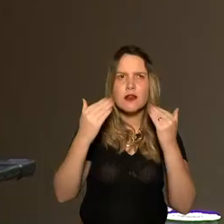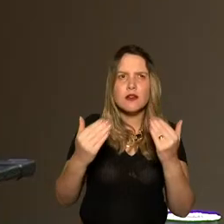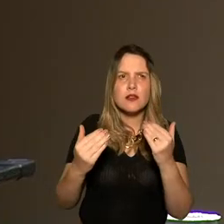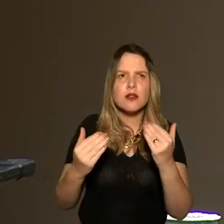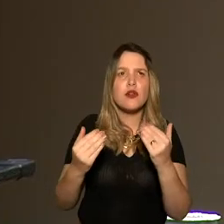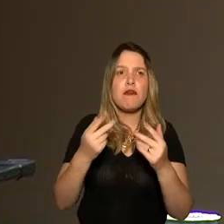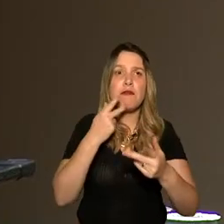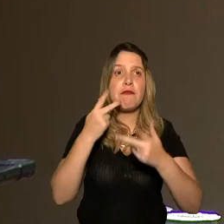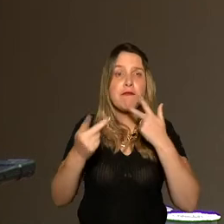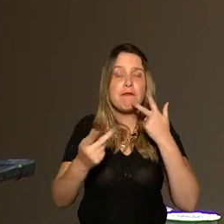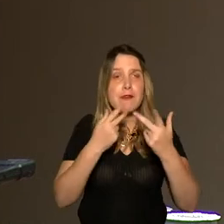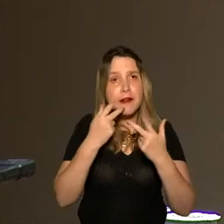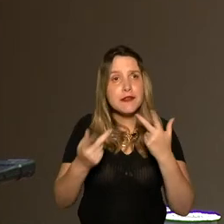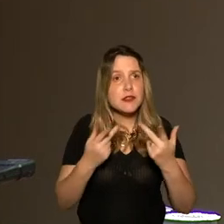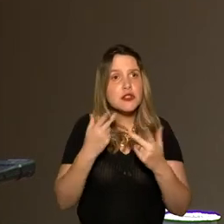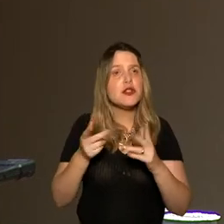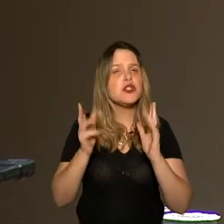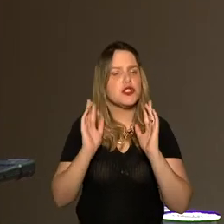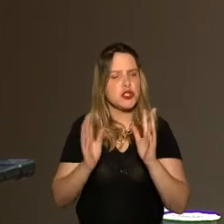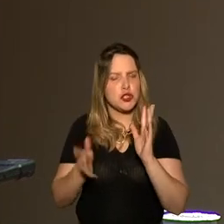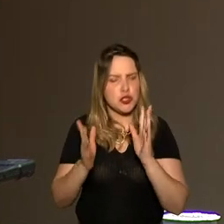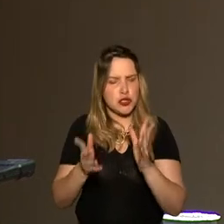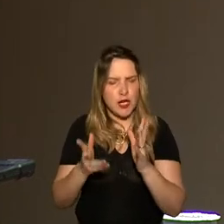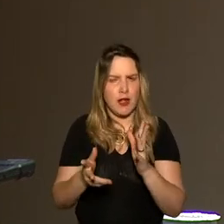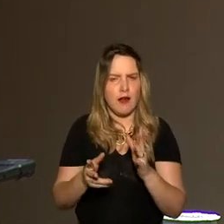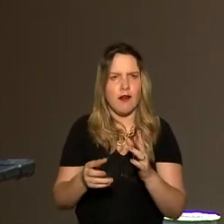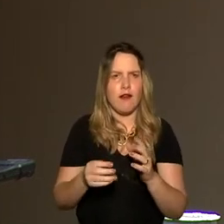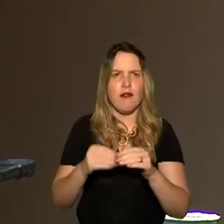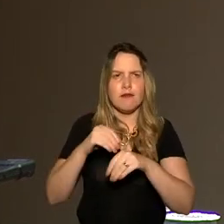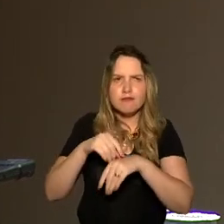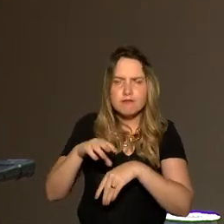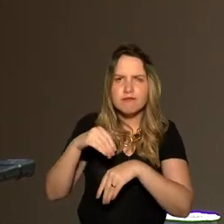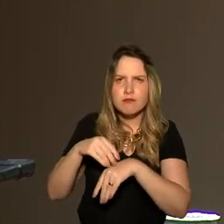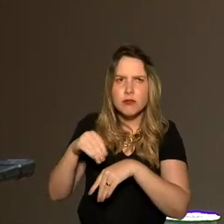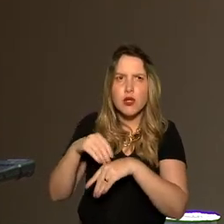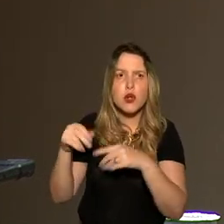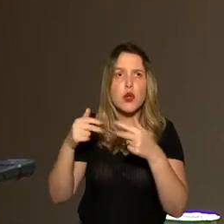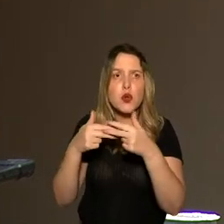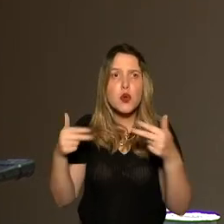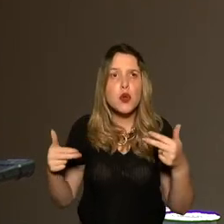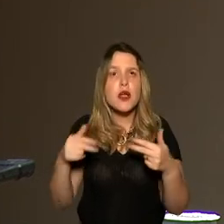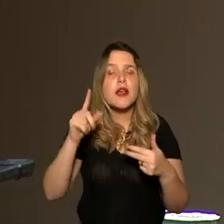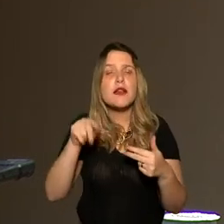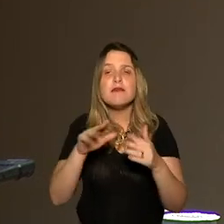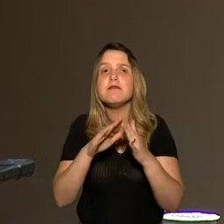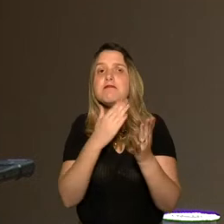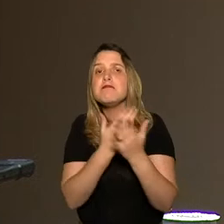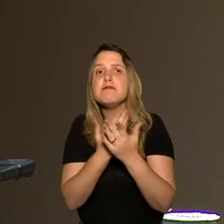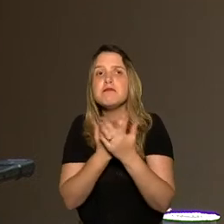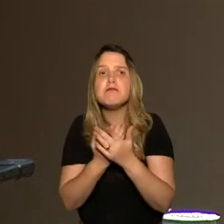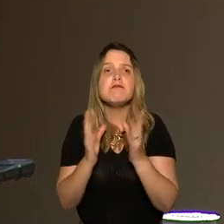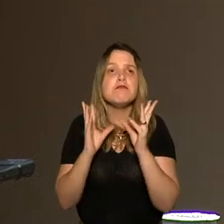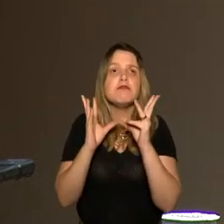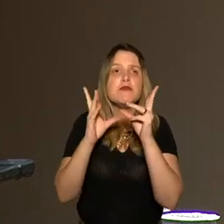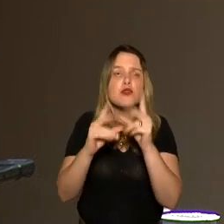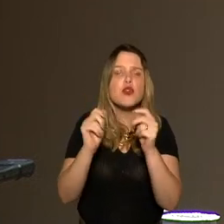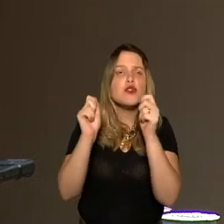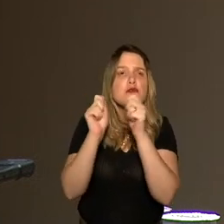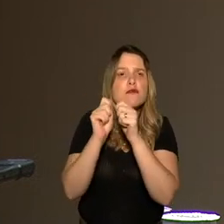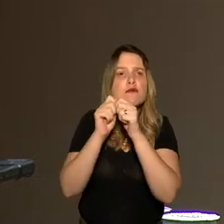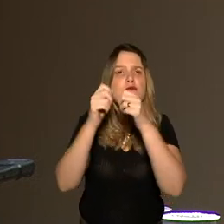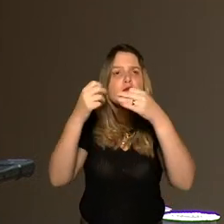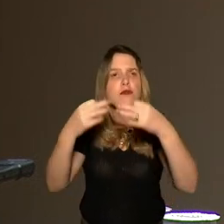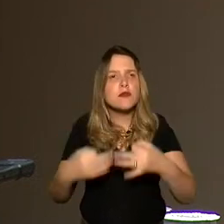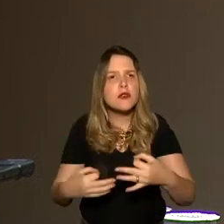falando e já relacionando a instituição cultural e a escola são espaços